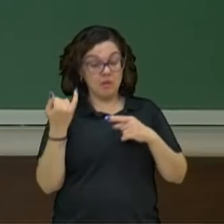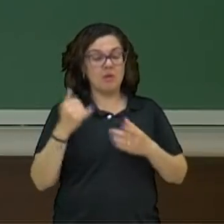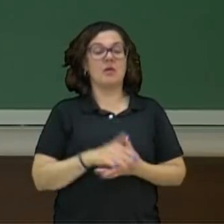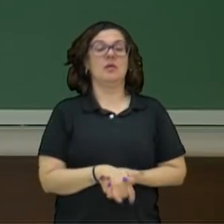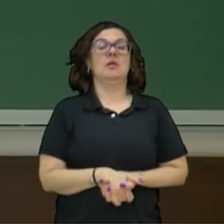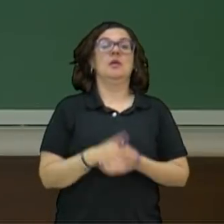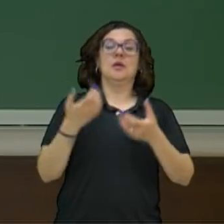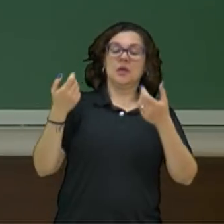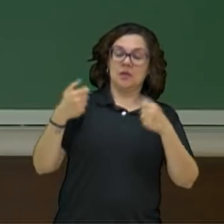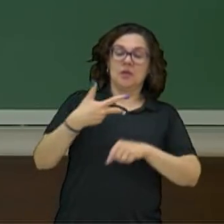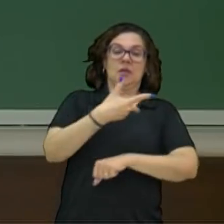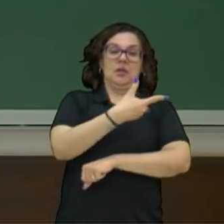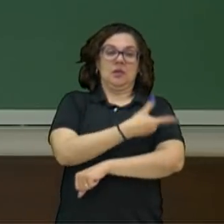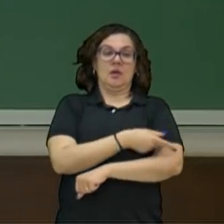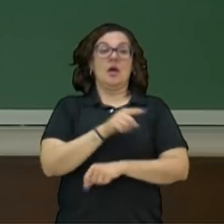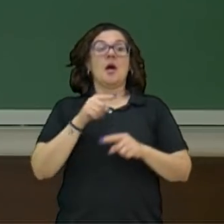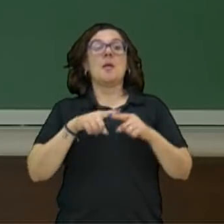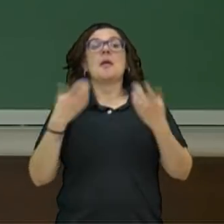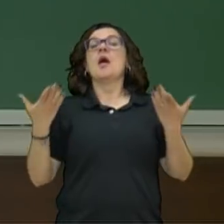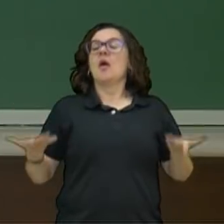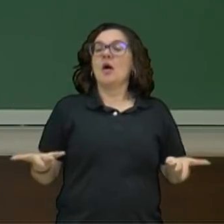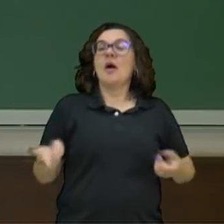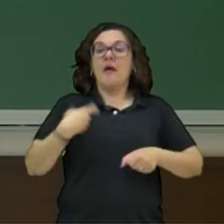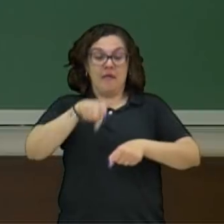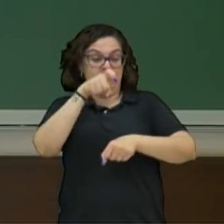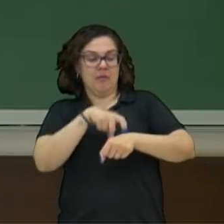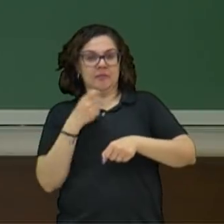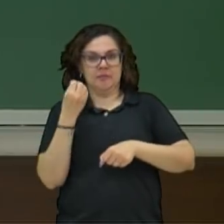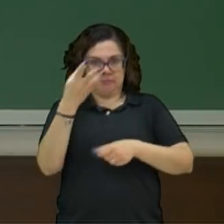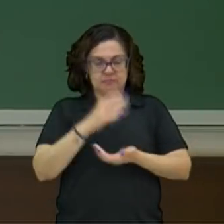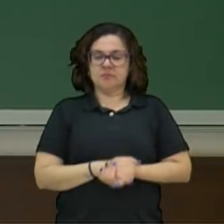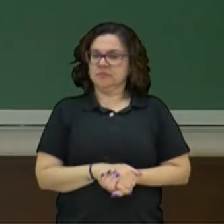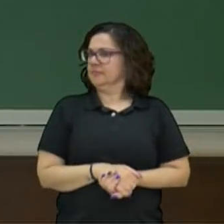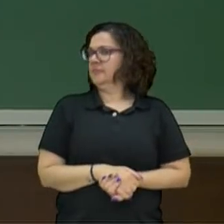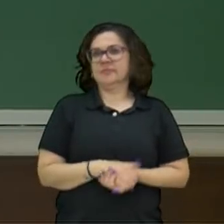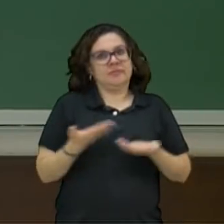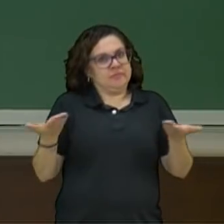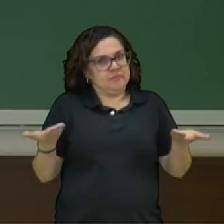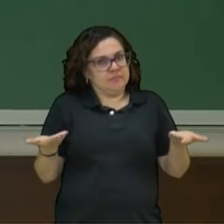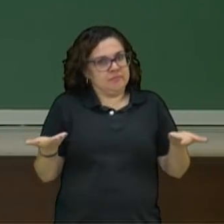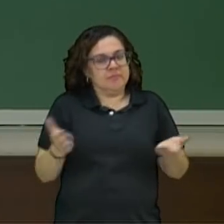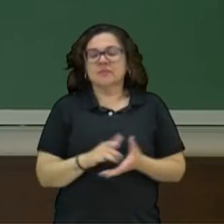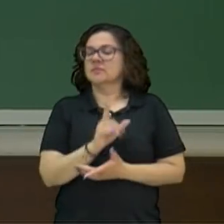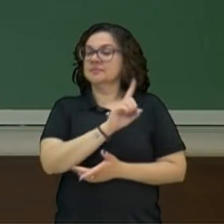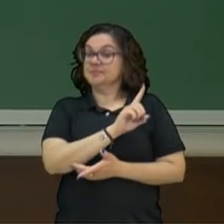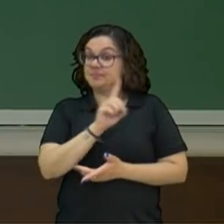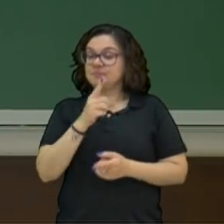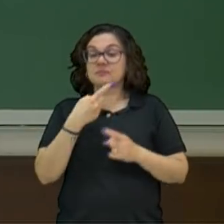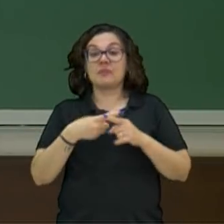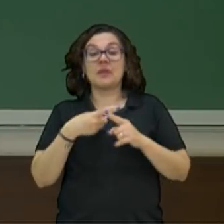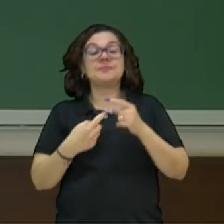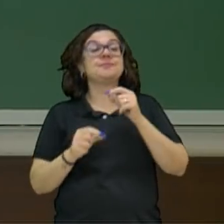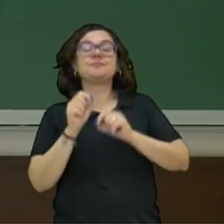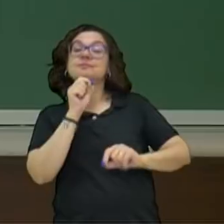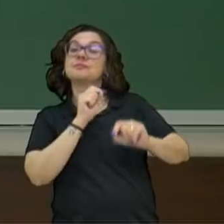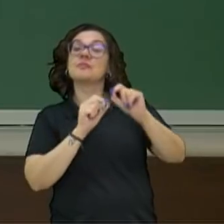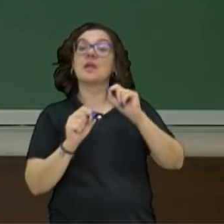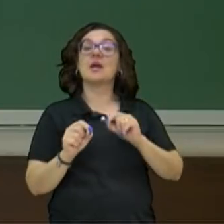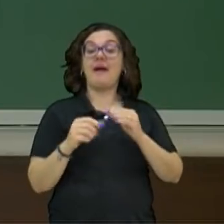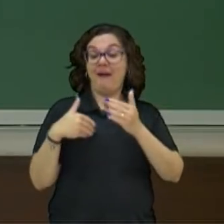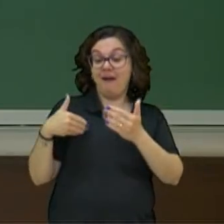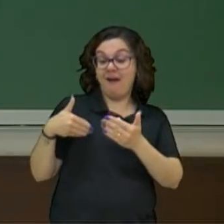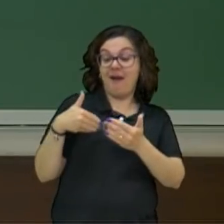vai tomar vacina. Mas ela vai tomar ali, na hora de embarcar, no dia? Não, por quê? Porque